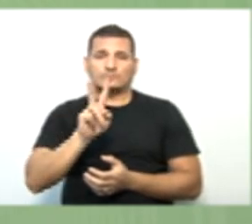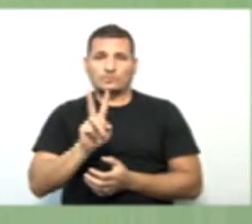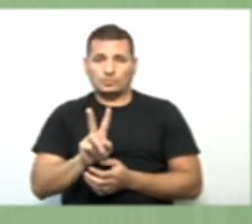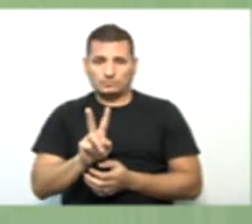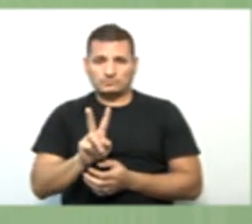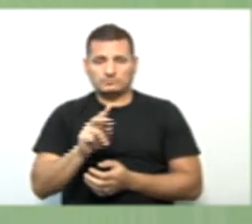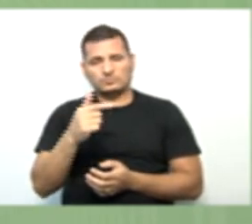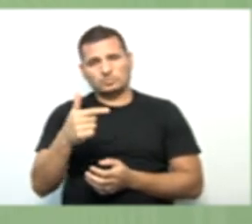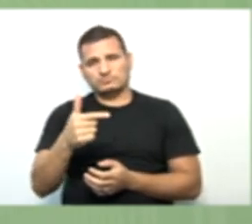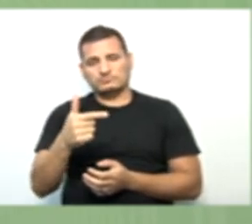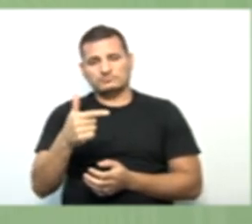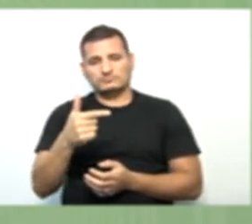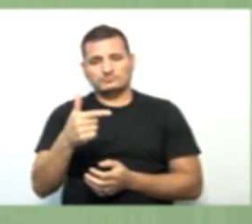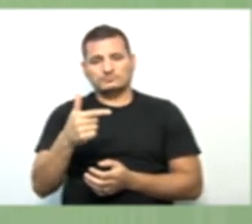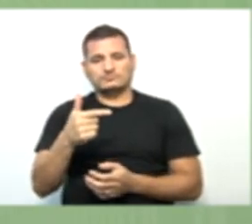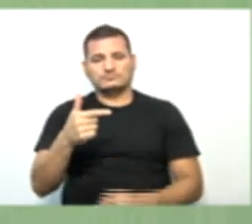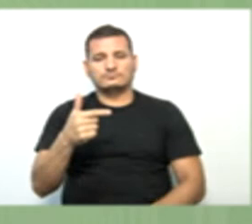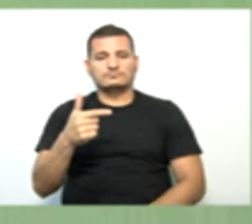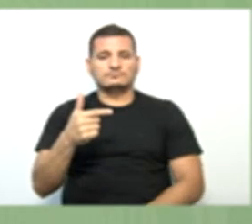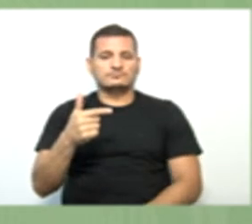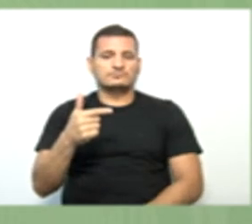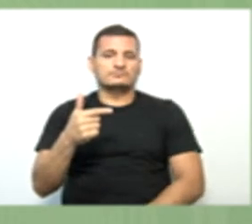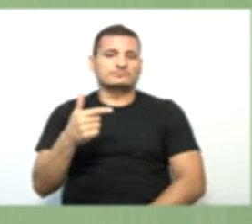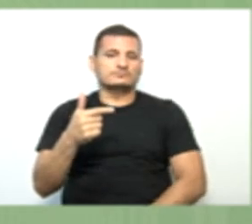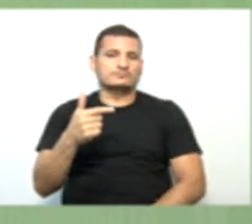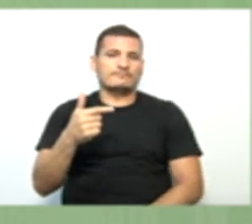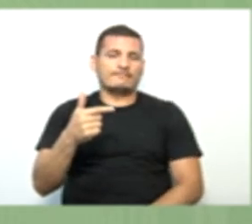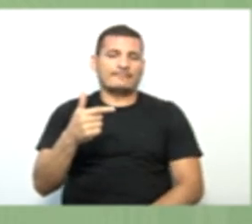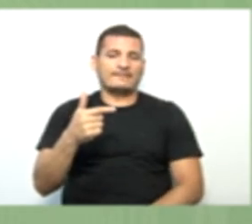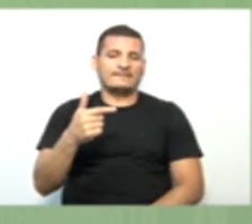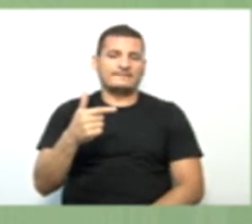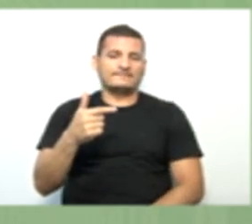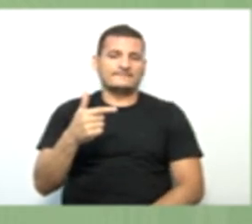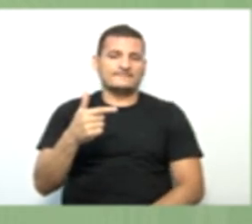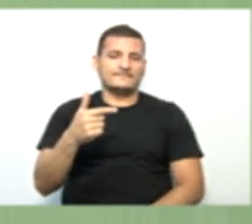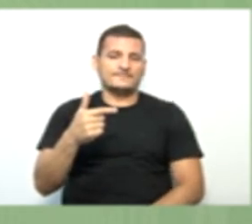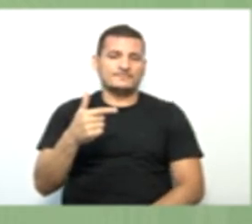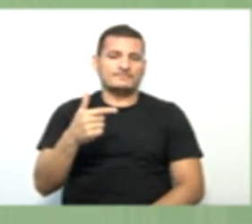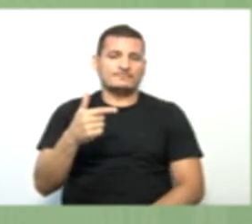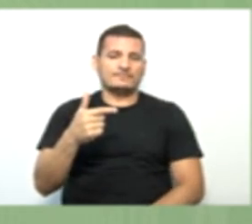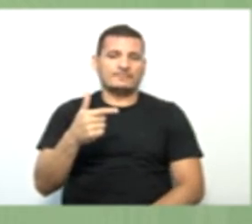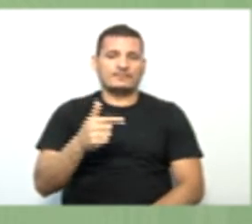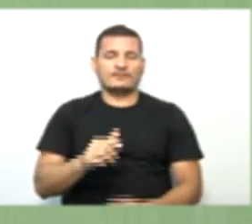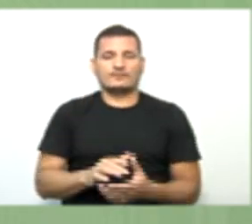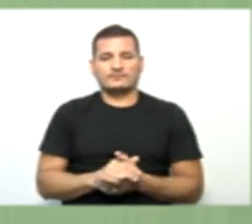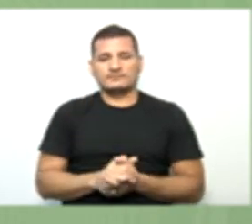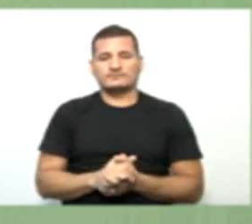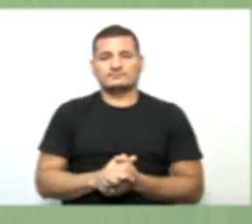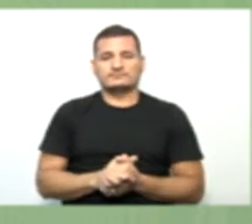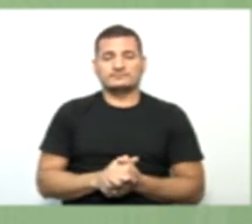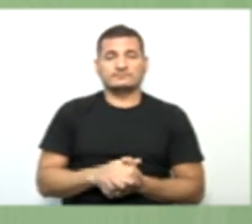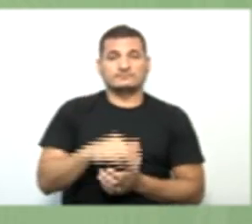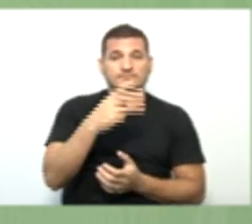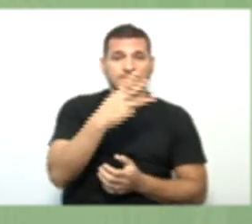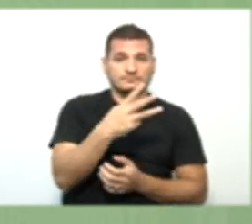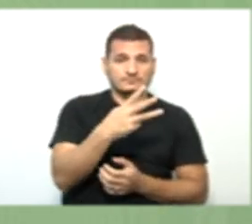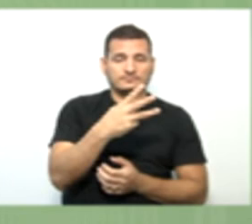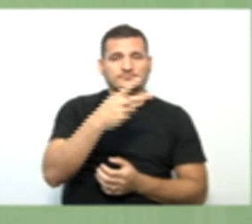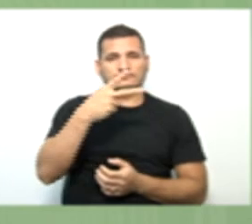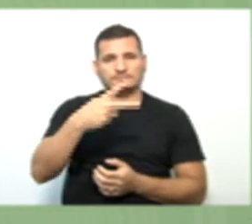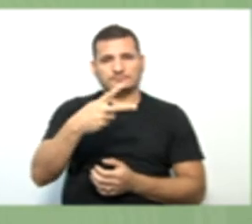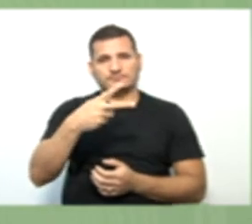deixa eu apagar aqui, de um NOT. Então, o que vai acontecer? 3 é maior que